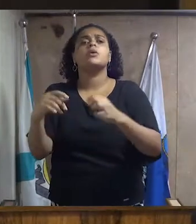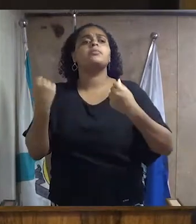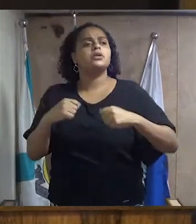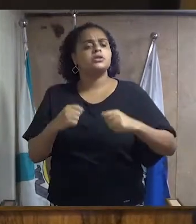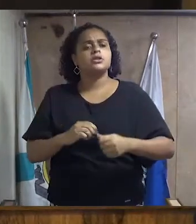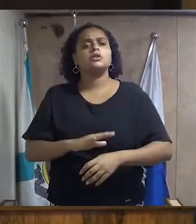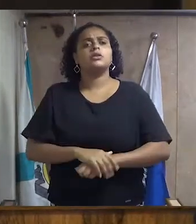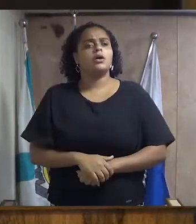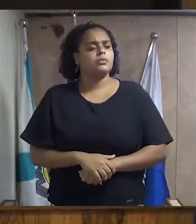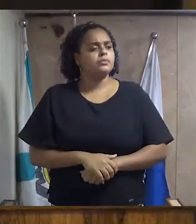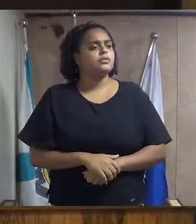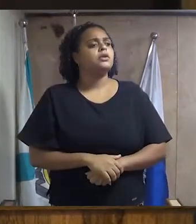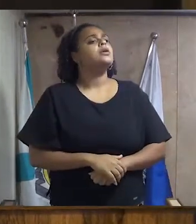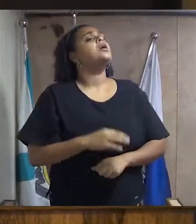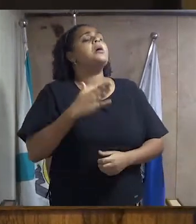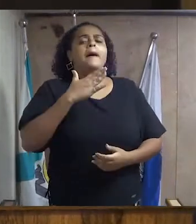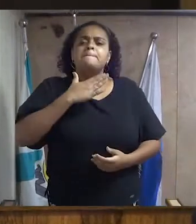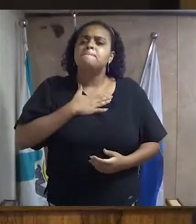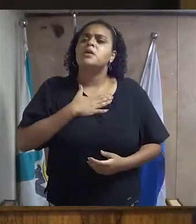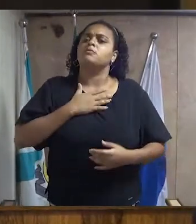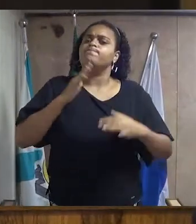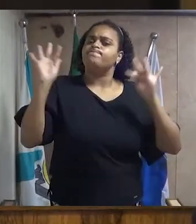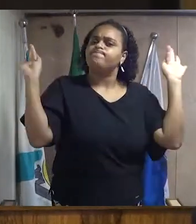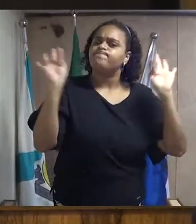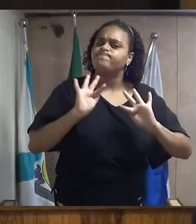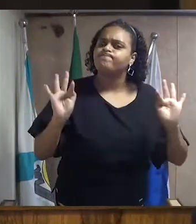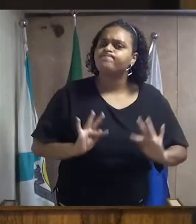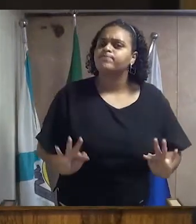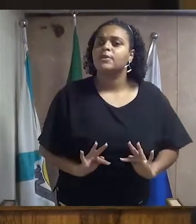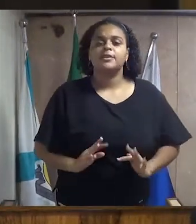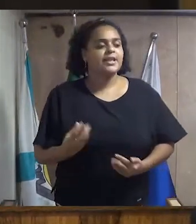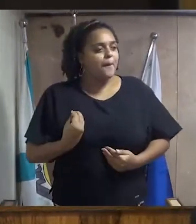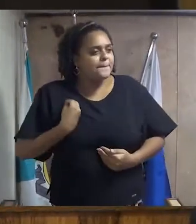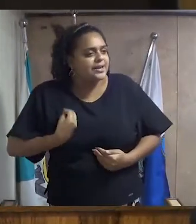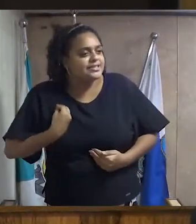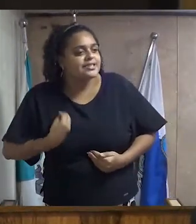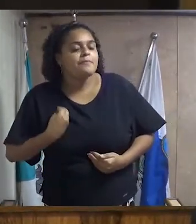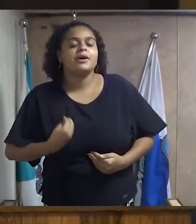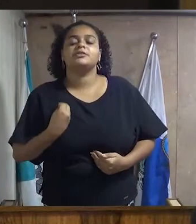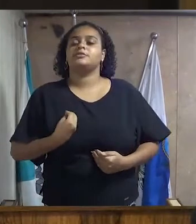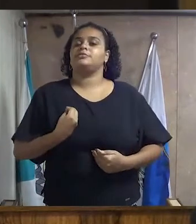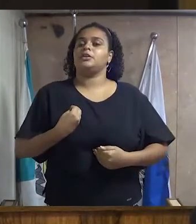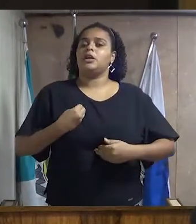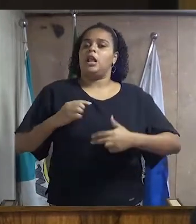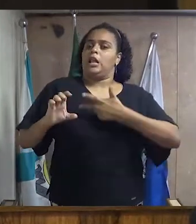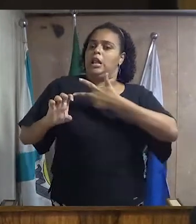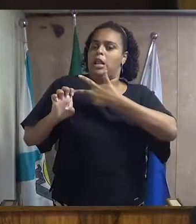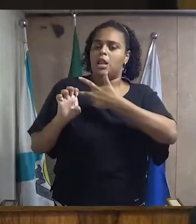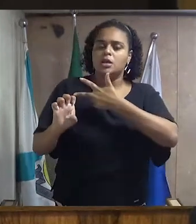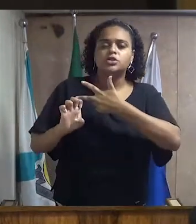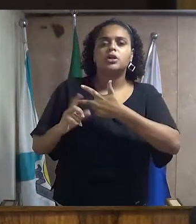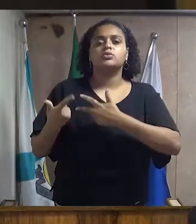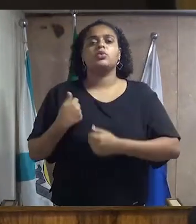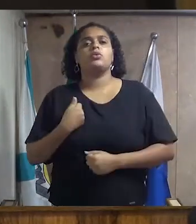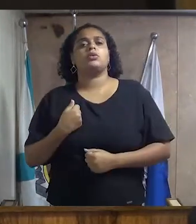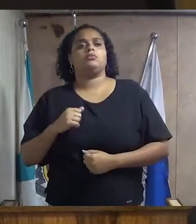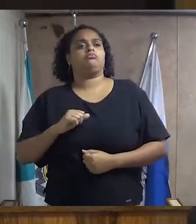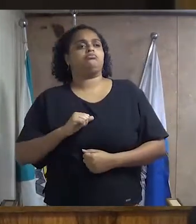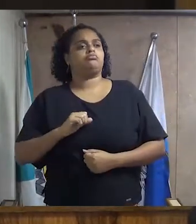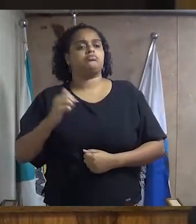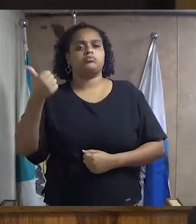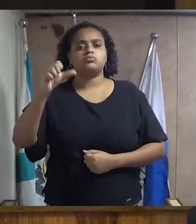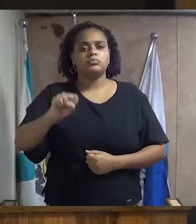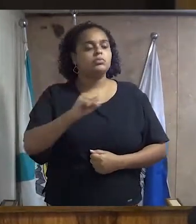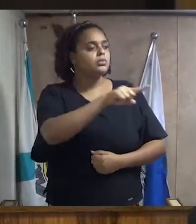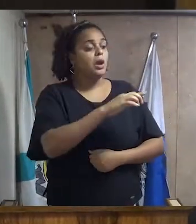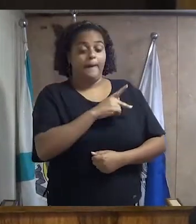pertencer. Então, gente, fica aqui a minha alegria de estar participando dessa 19ª legislatura, a minha alegria de ter o